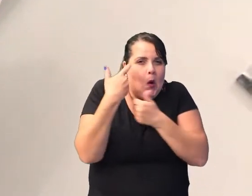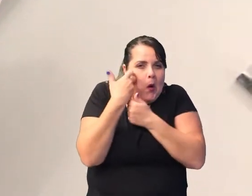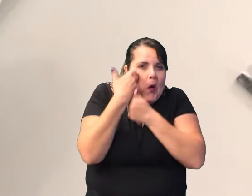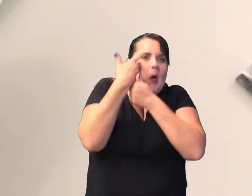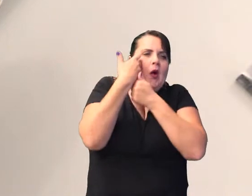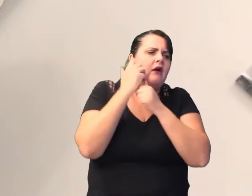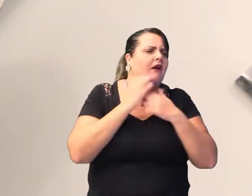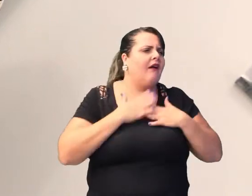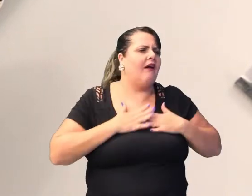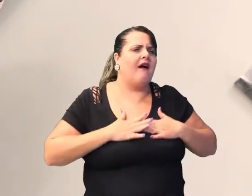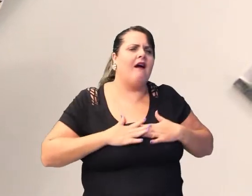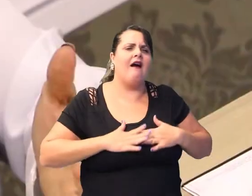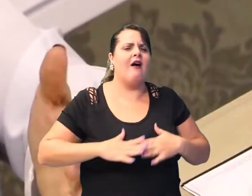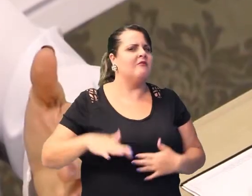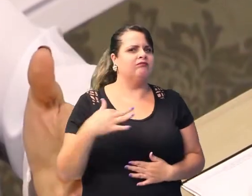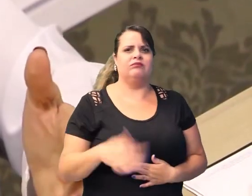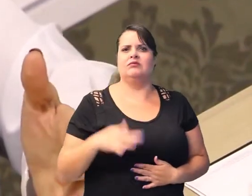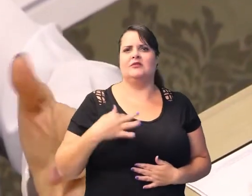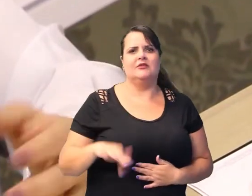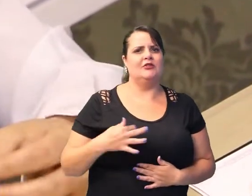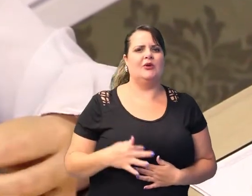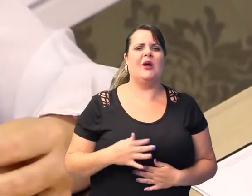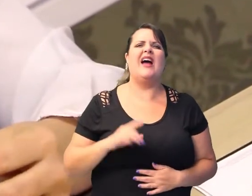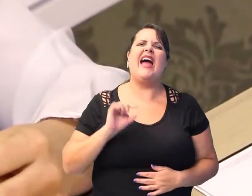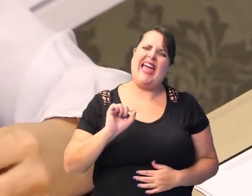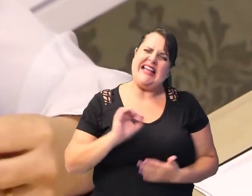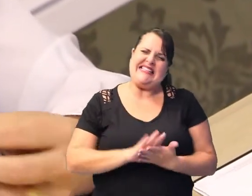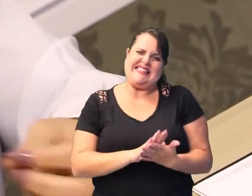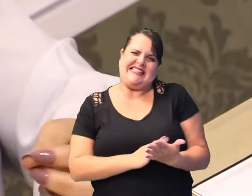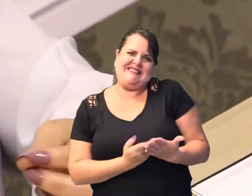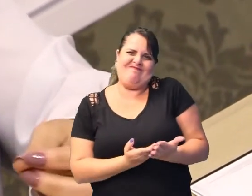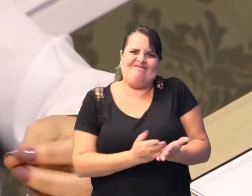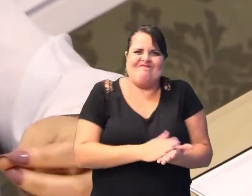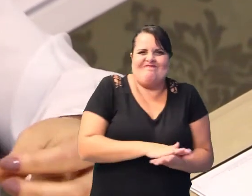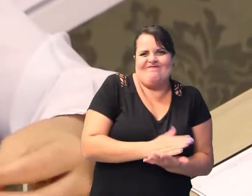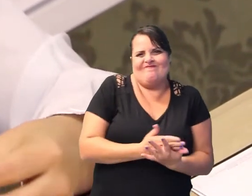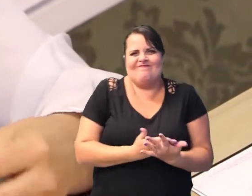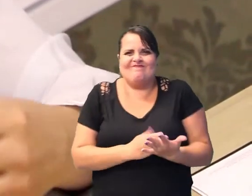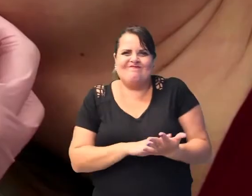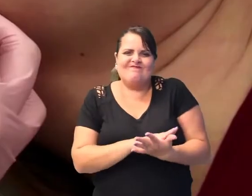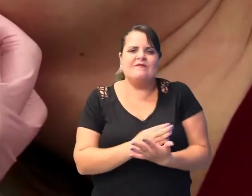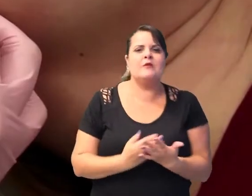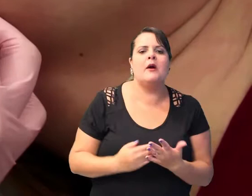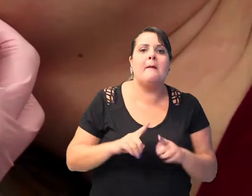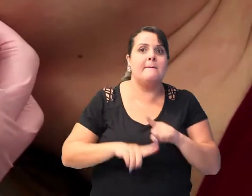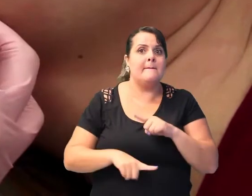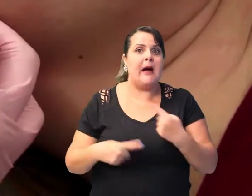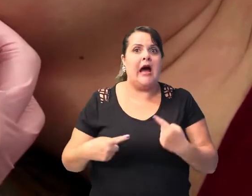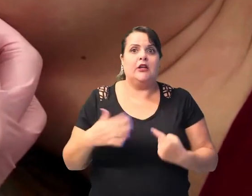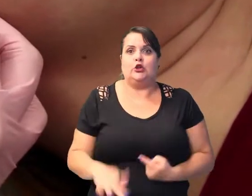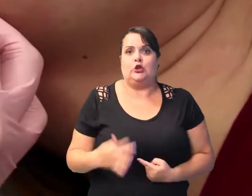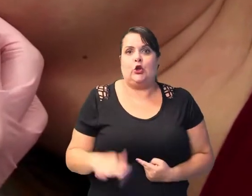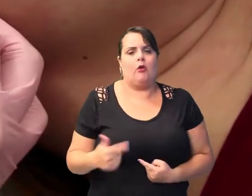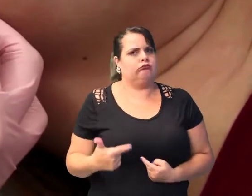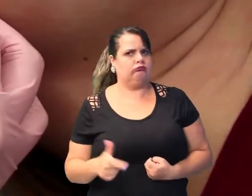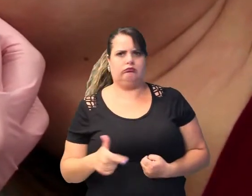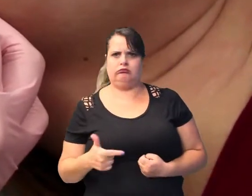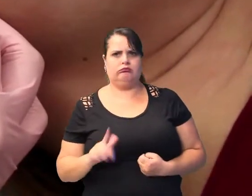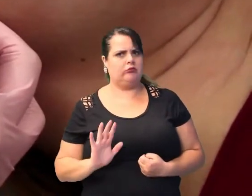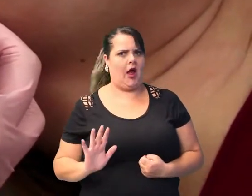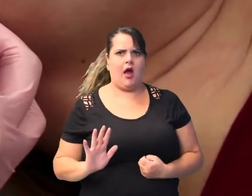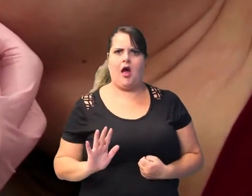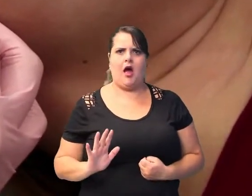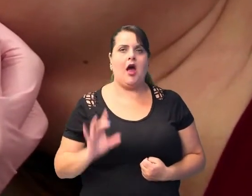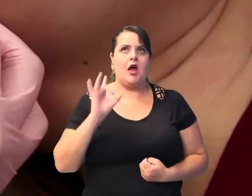preocupe carboxiterapia não dói nessa região dos olhos é comum sente um leve desconforto e você vai sentir uma sensação de pressão